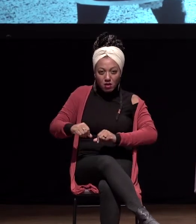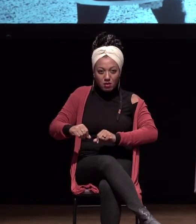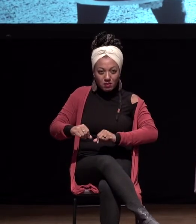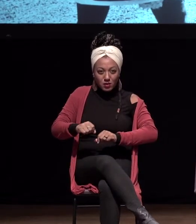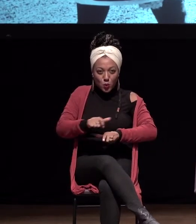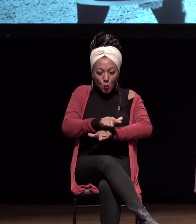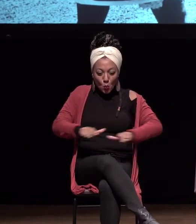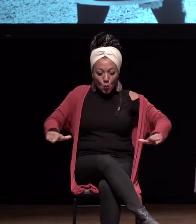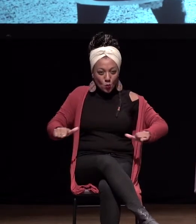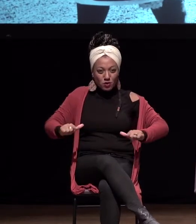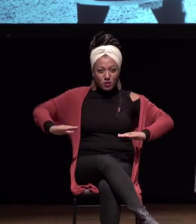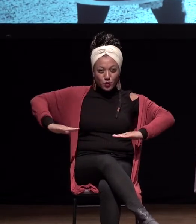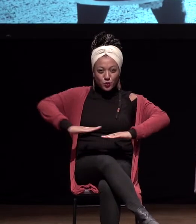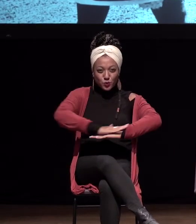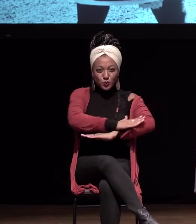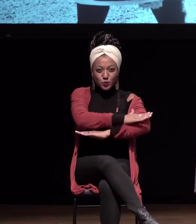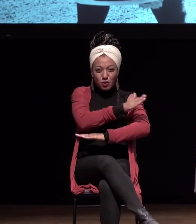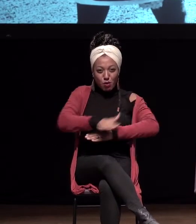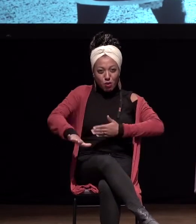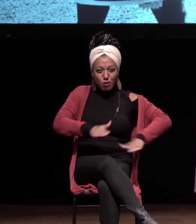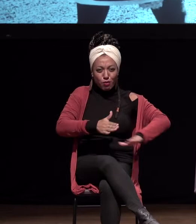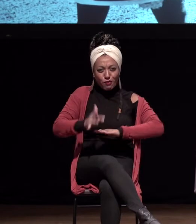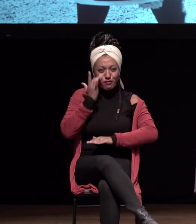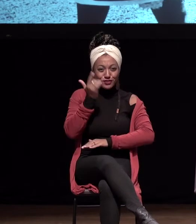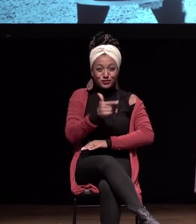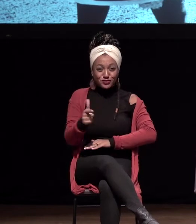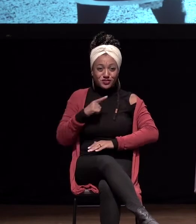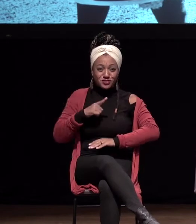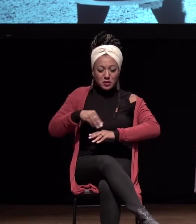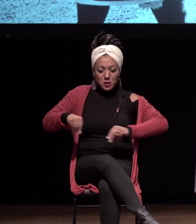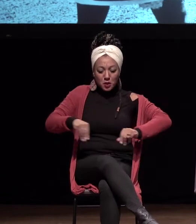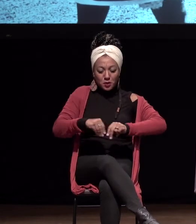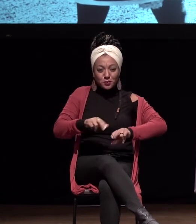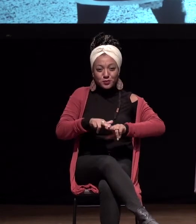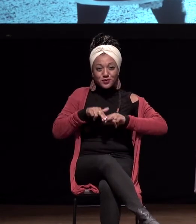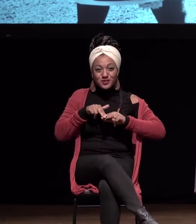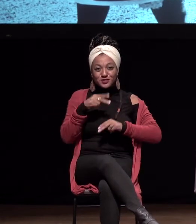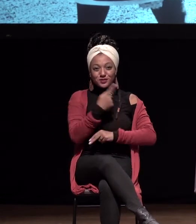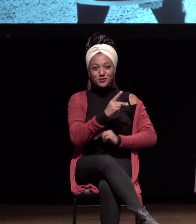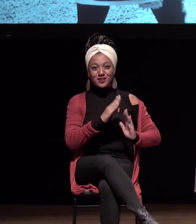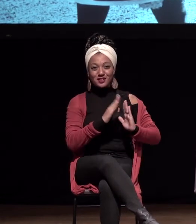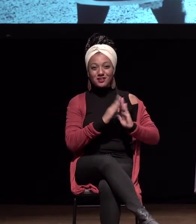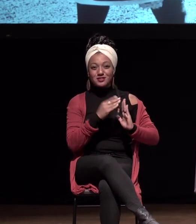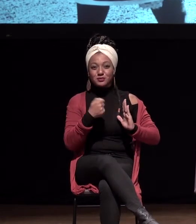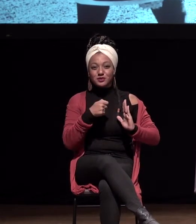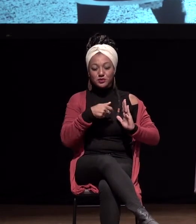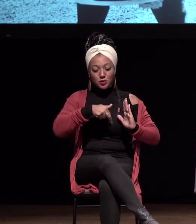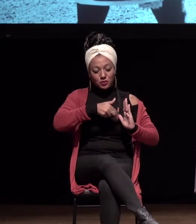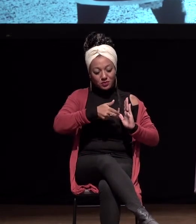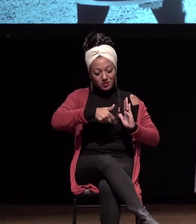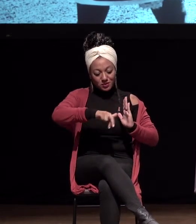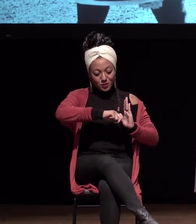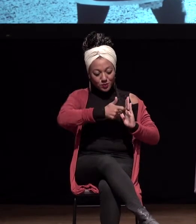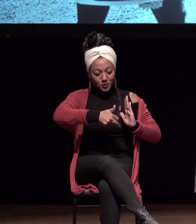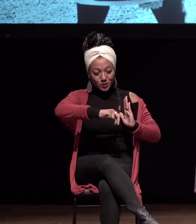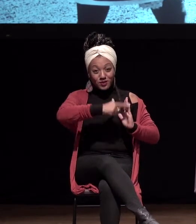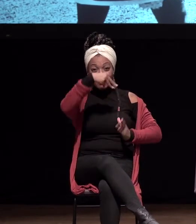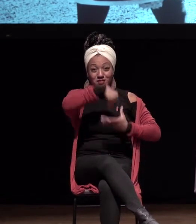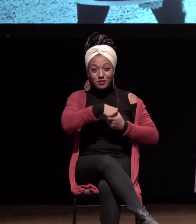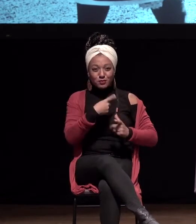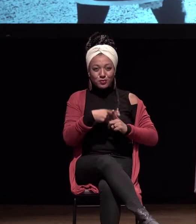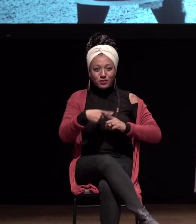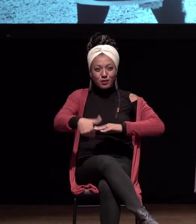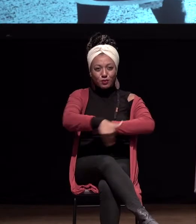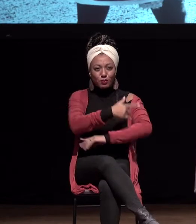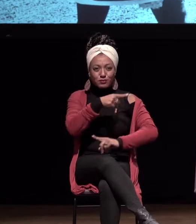Por isso que você andou de madrugada na casa. E eu só queria... Não quero fazer pergunta